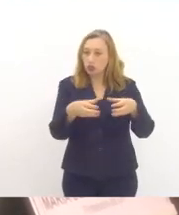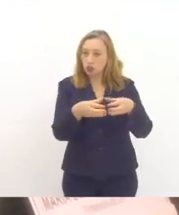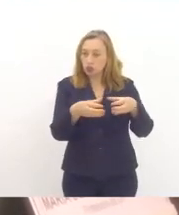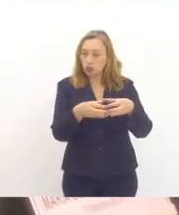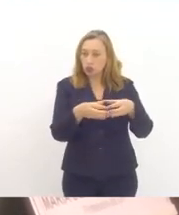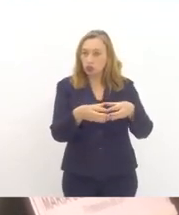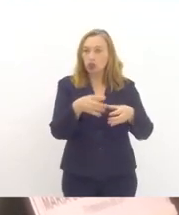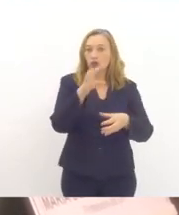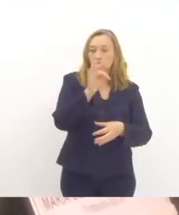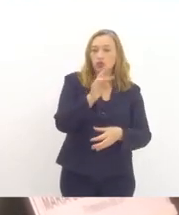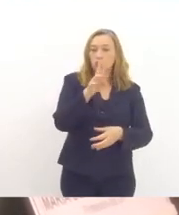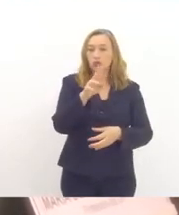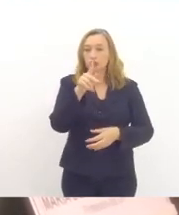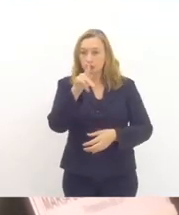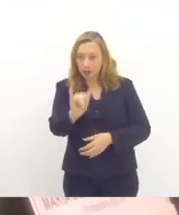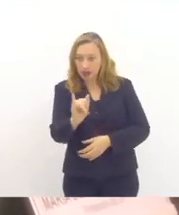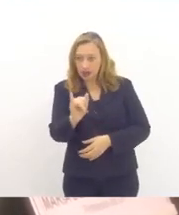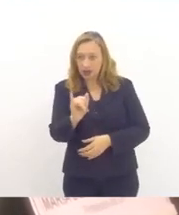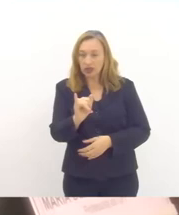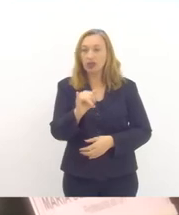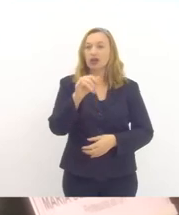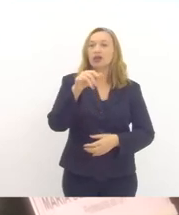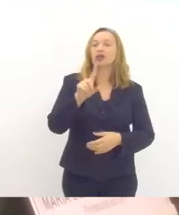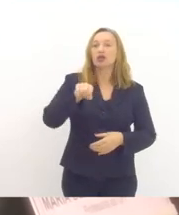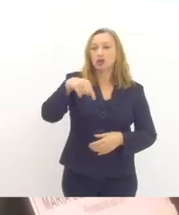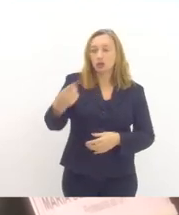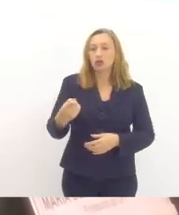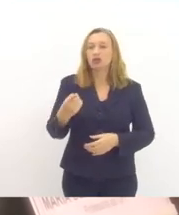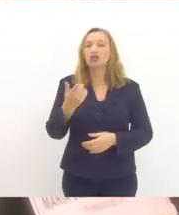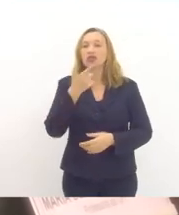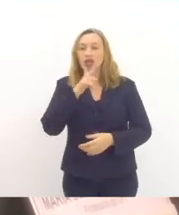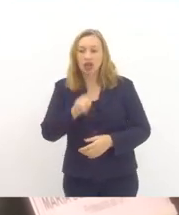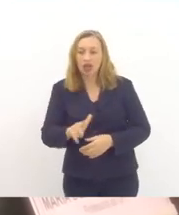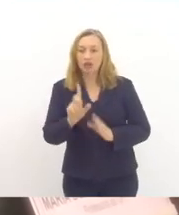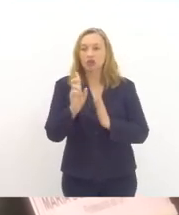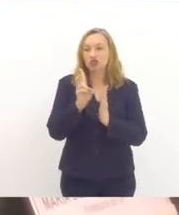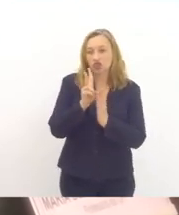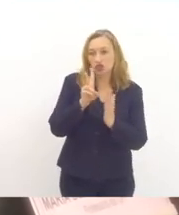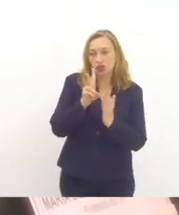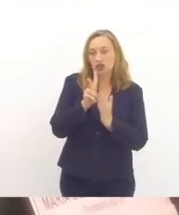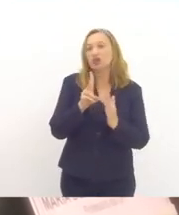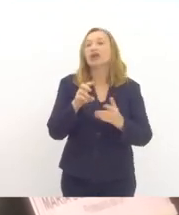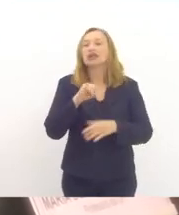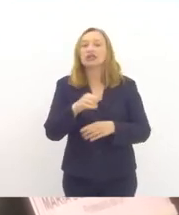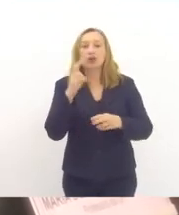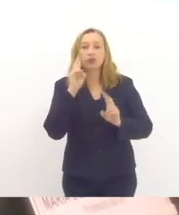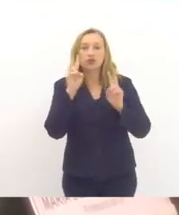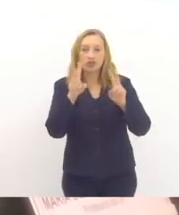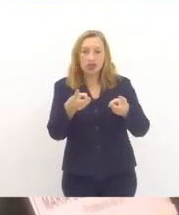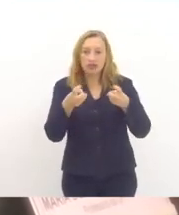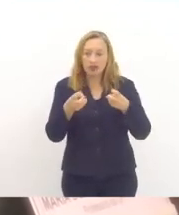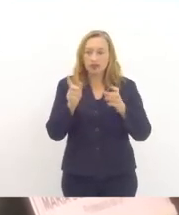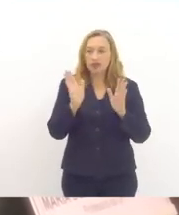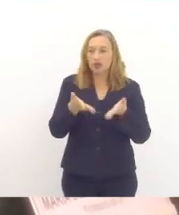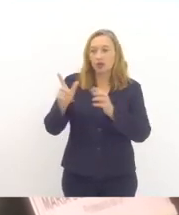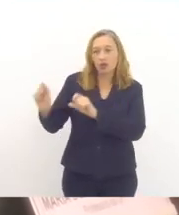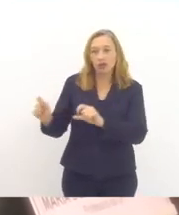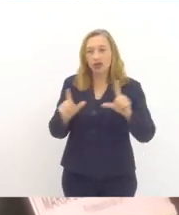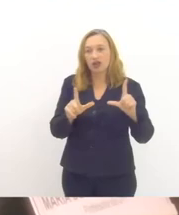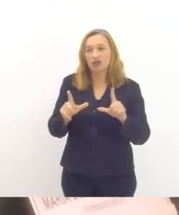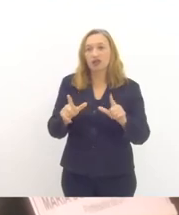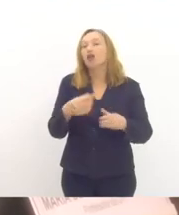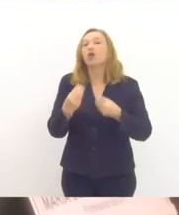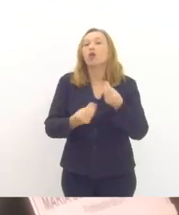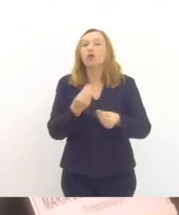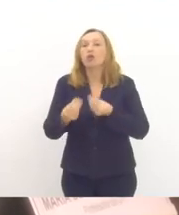como Tupiniquim, Guarani, Kaiowá e outras muitas línguas. Tá? Se olharmos agora o slide, veremos como se